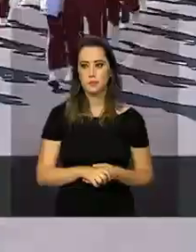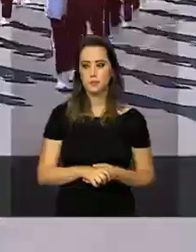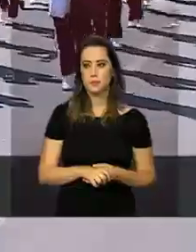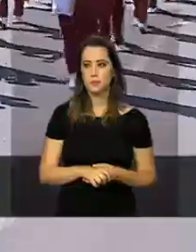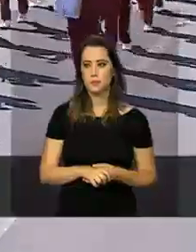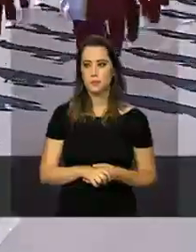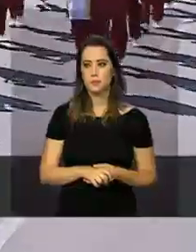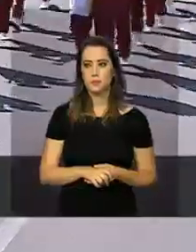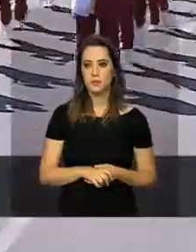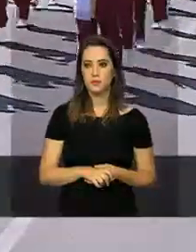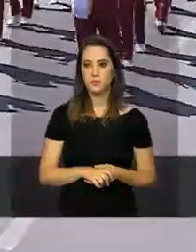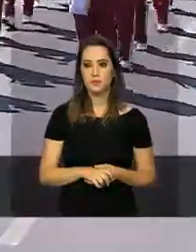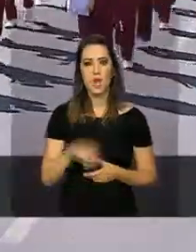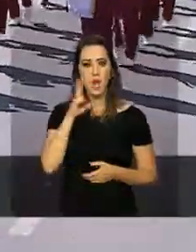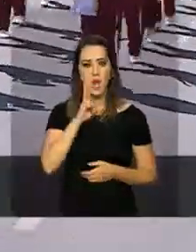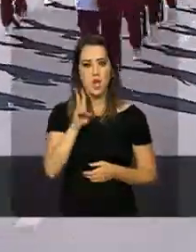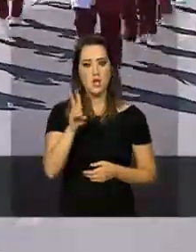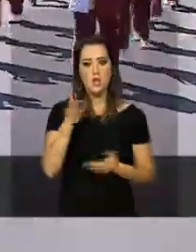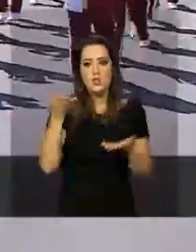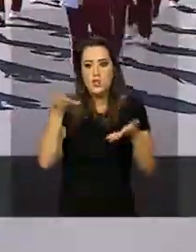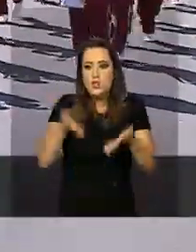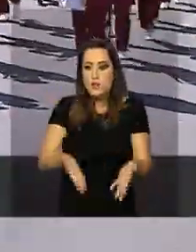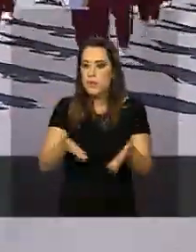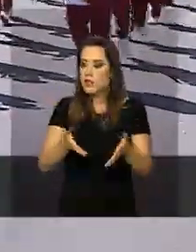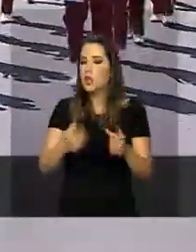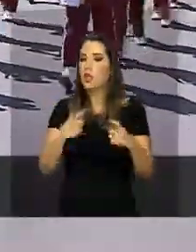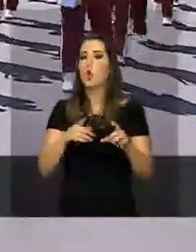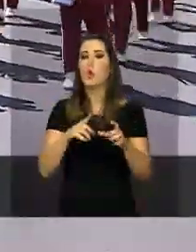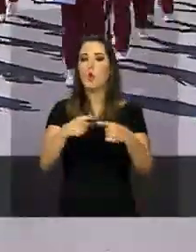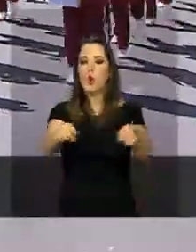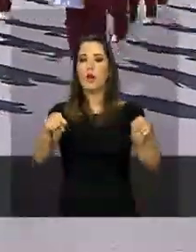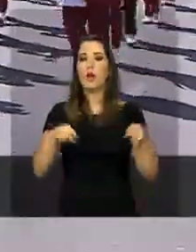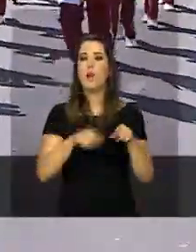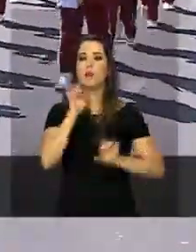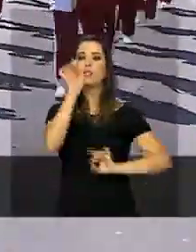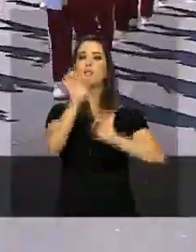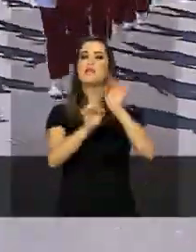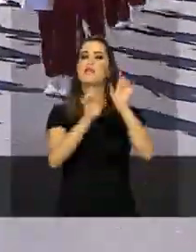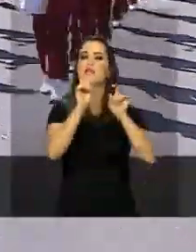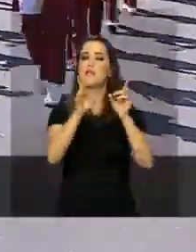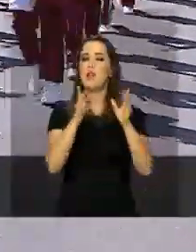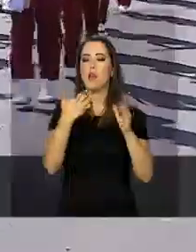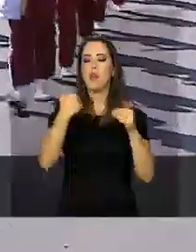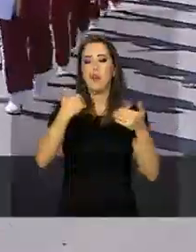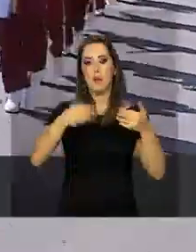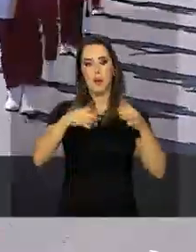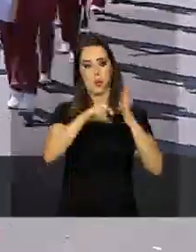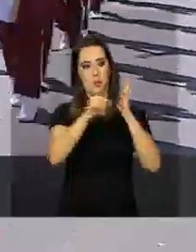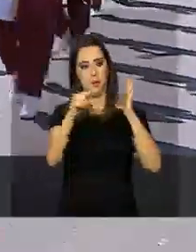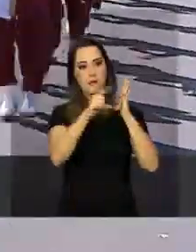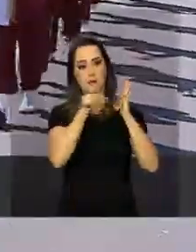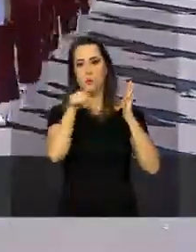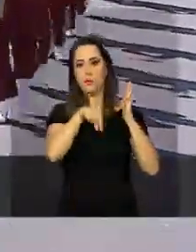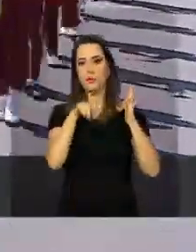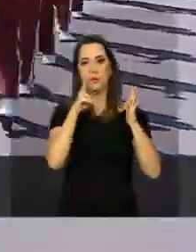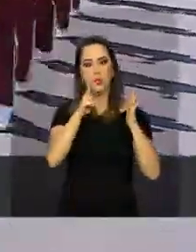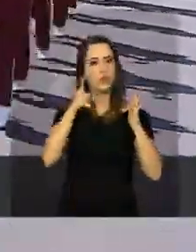A gente está aqui no Salão Nobre do Palácio e a gente pode ouvir aqui já a movimentação. Coronel Demucci,